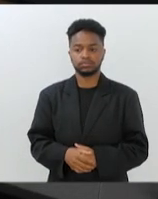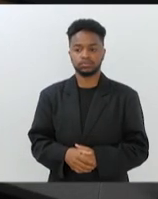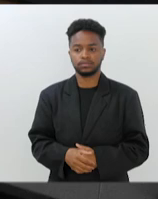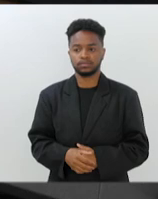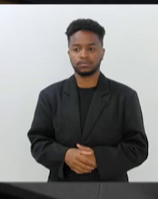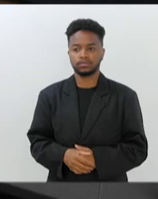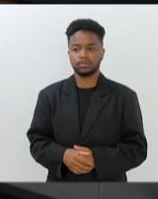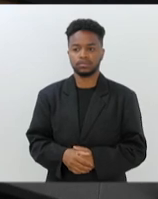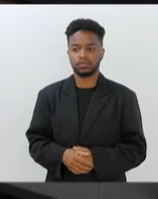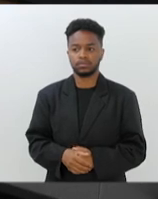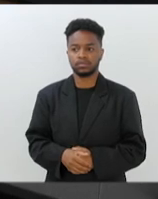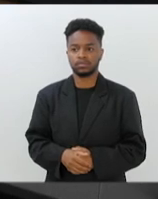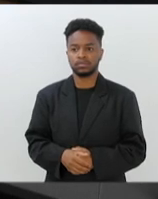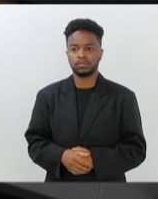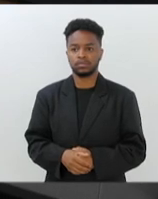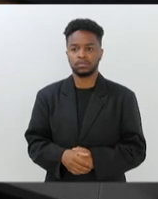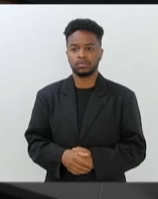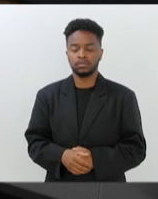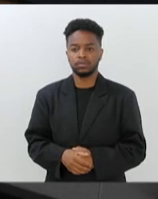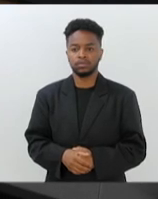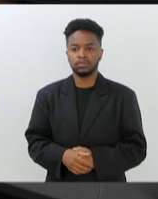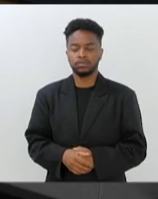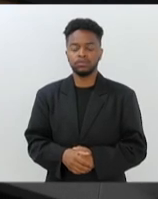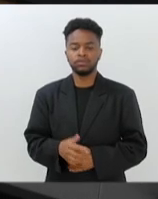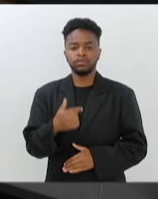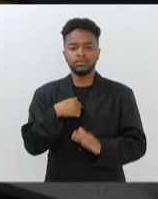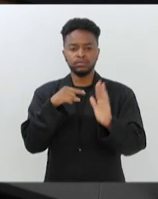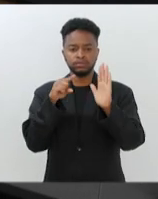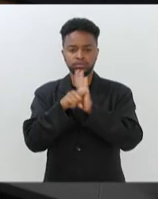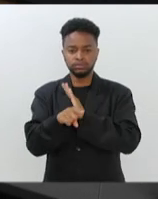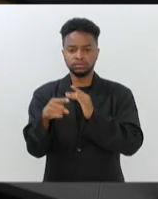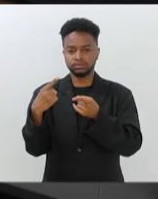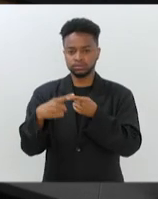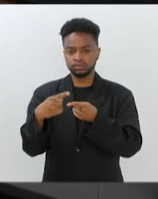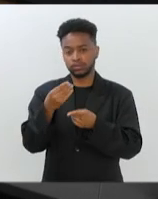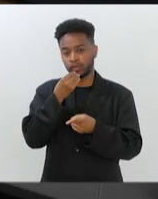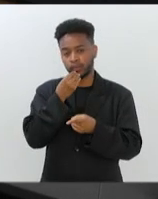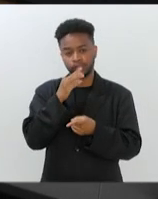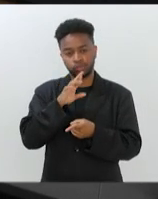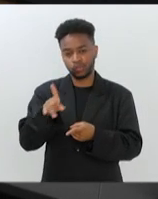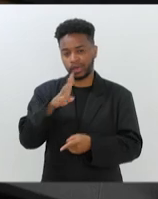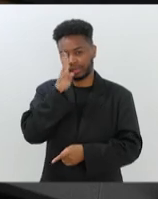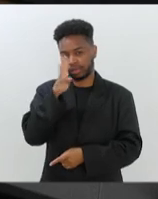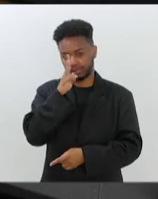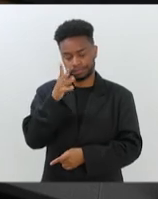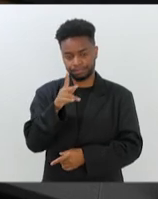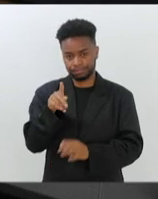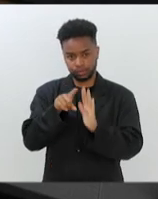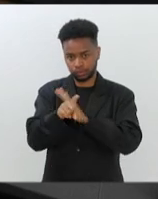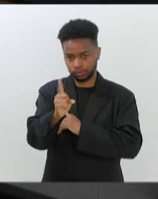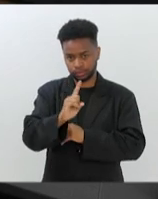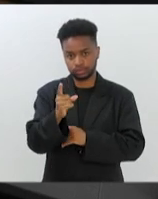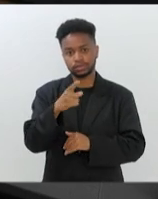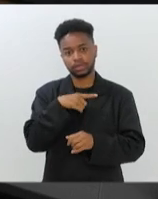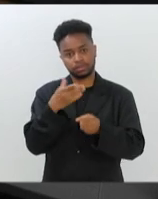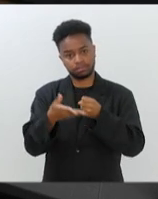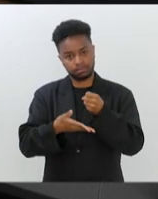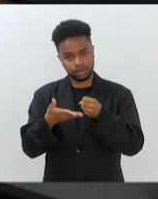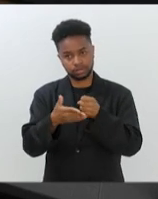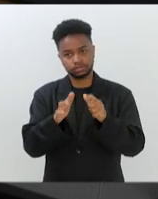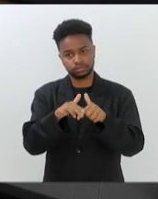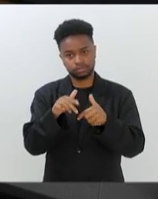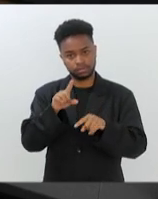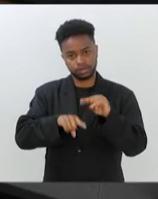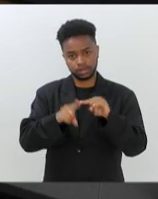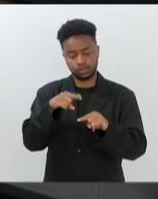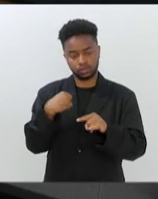bom eu tô fazendo a pergunta Presidente porque obviamente não é uma pergunta aleatória é uma pergunta que tem fundamento no material que a gente